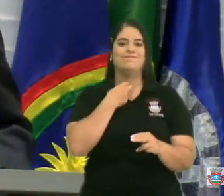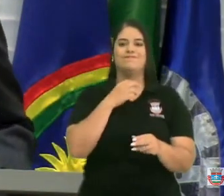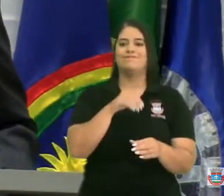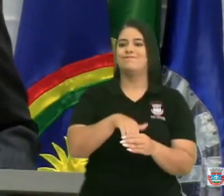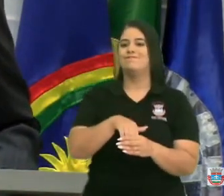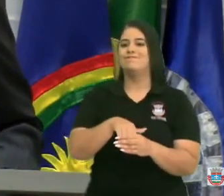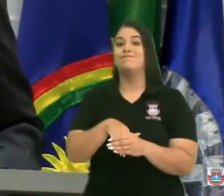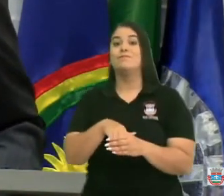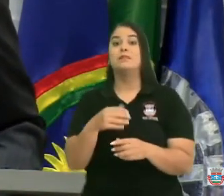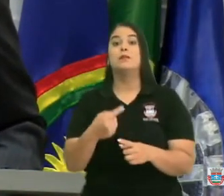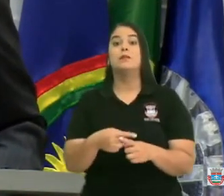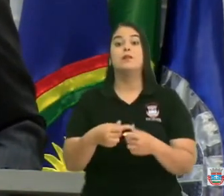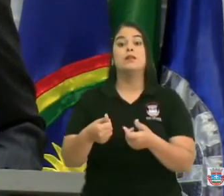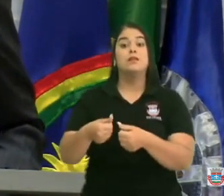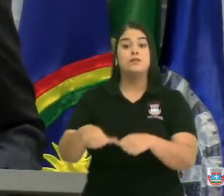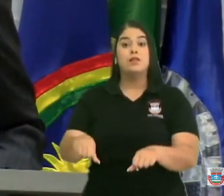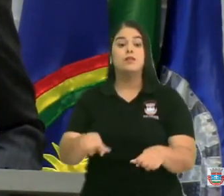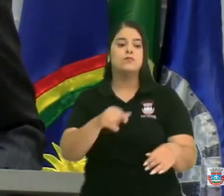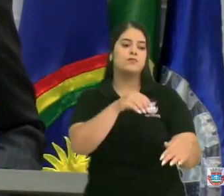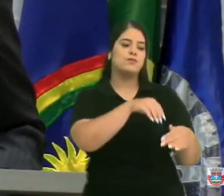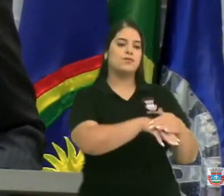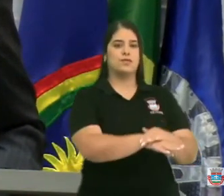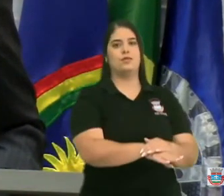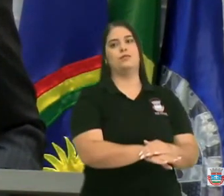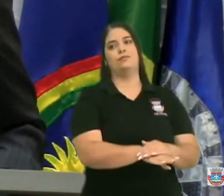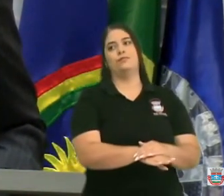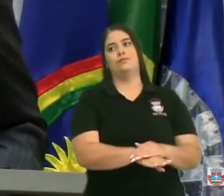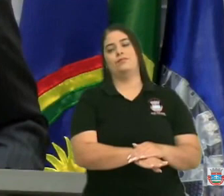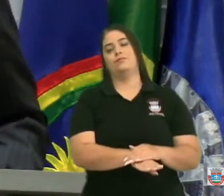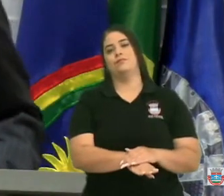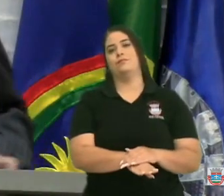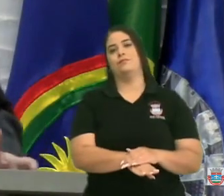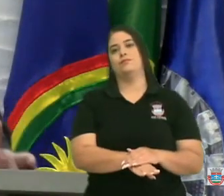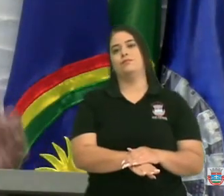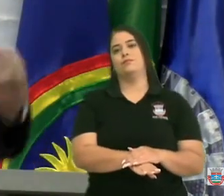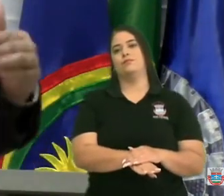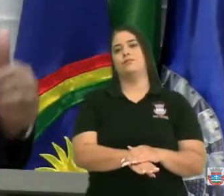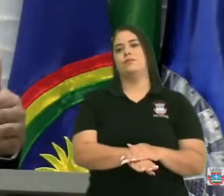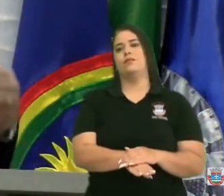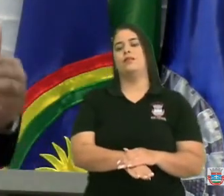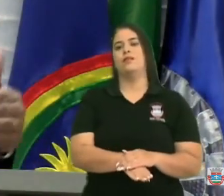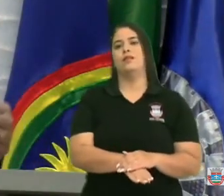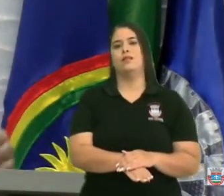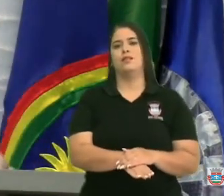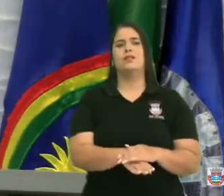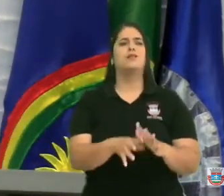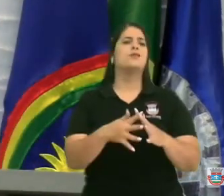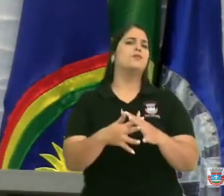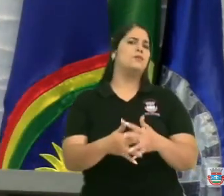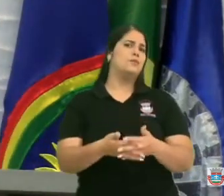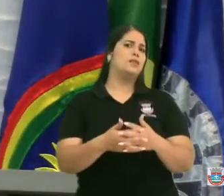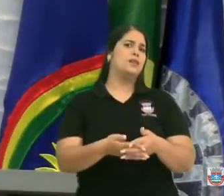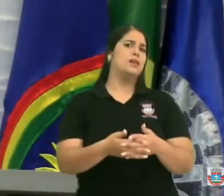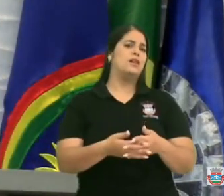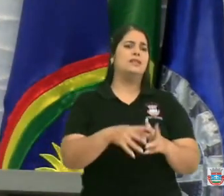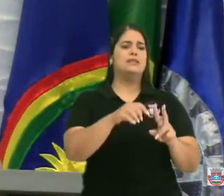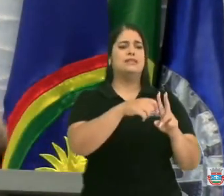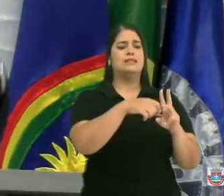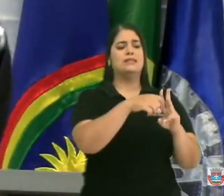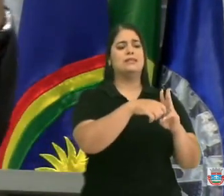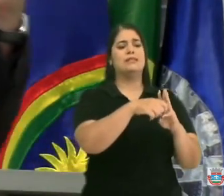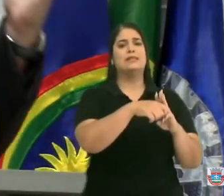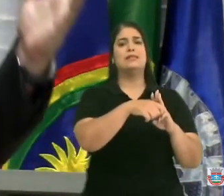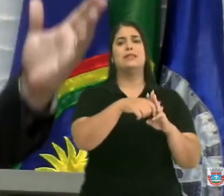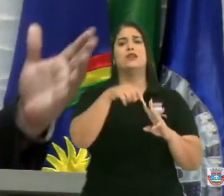porque ficou engavetado. E isso é lamentável. 90 dias fez ontem. Vamos